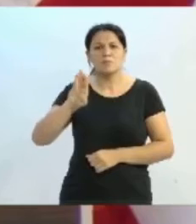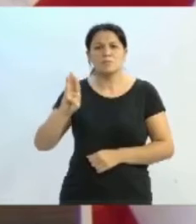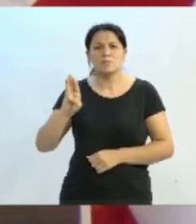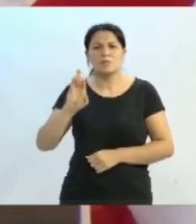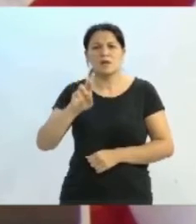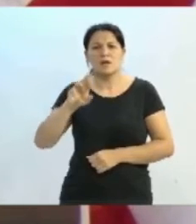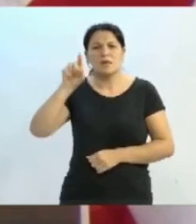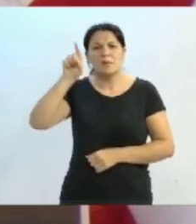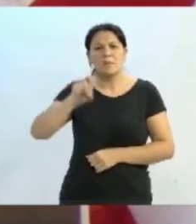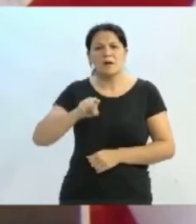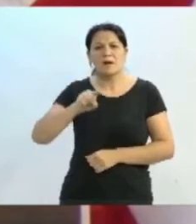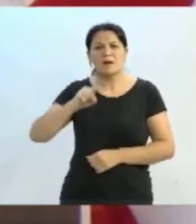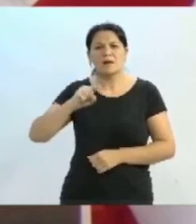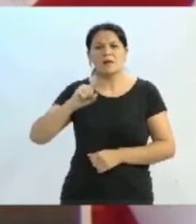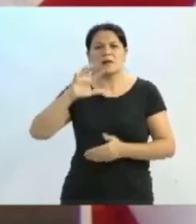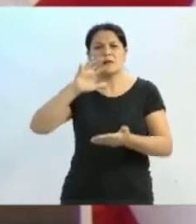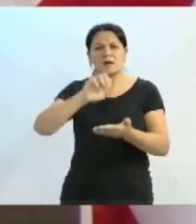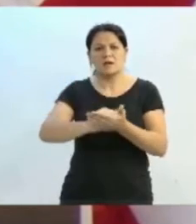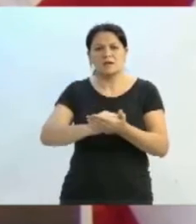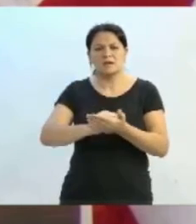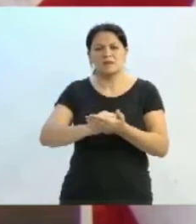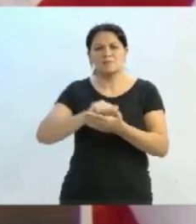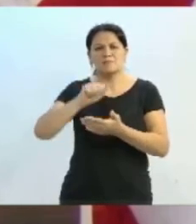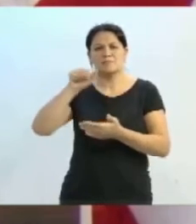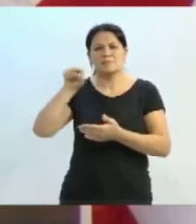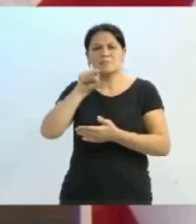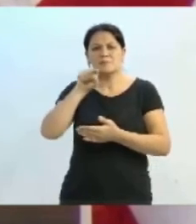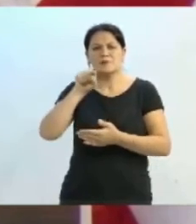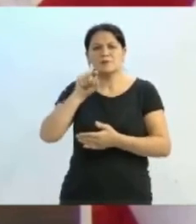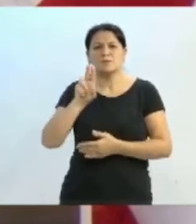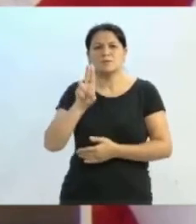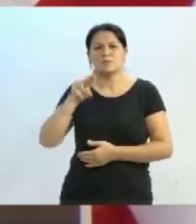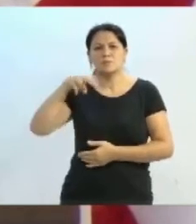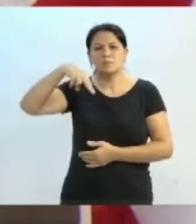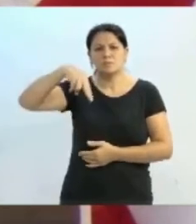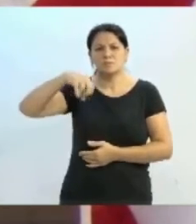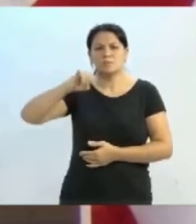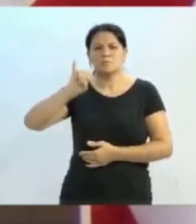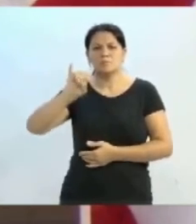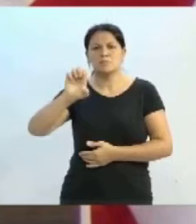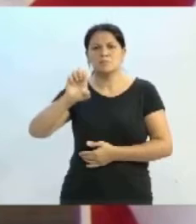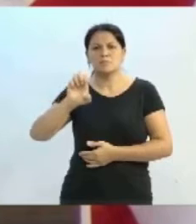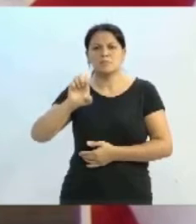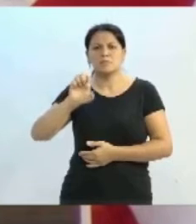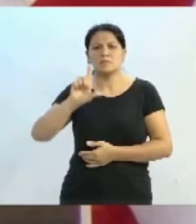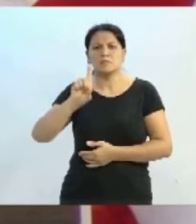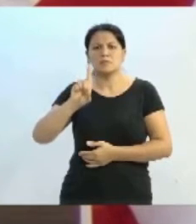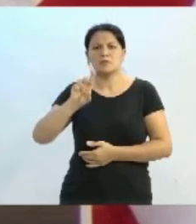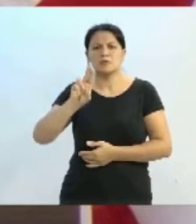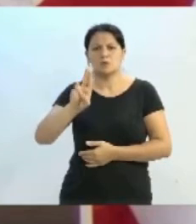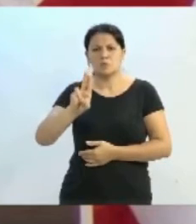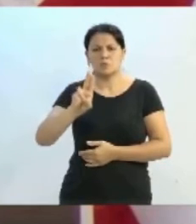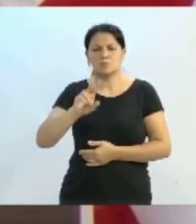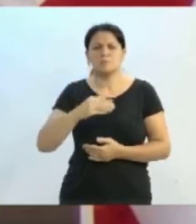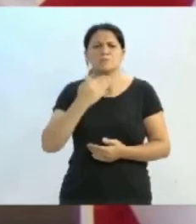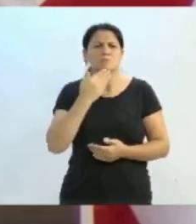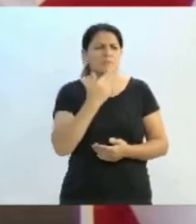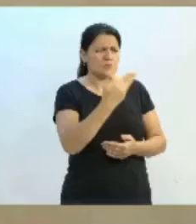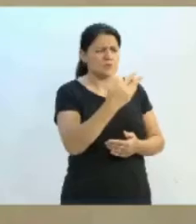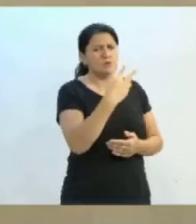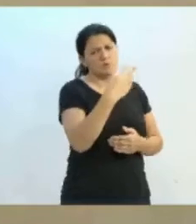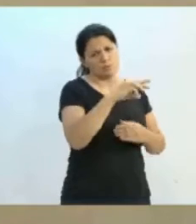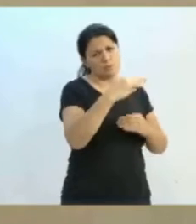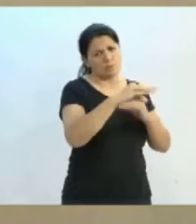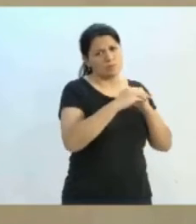furb.br/cadastro traço unido Presidente Senhor me concede os dois minutinhos para eu falar do meu último